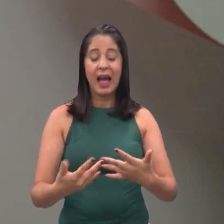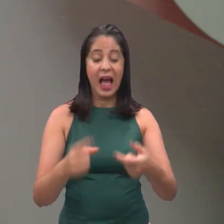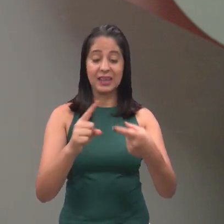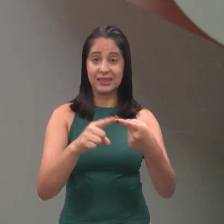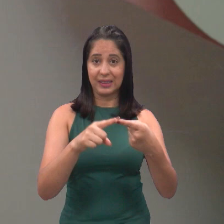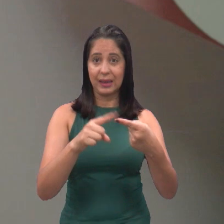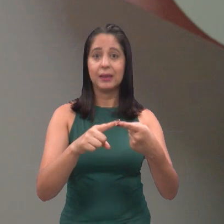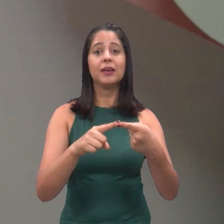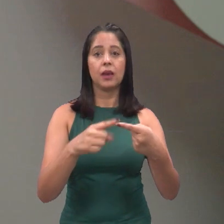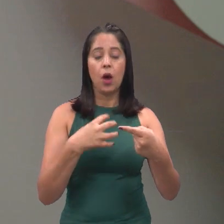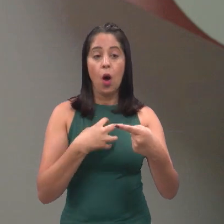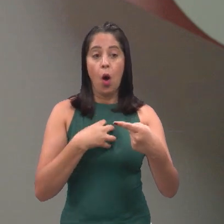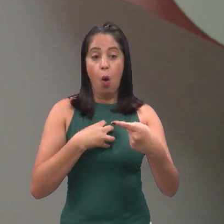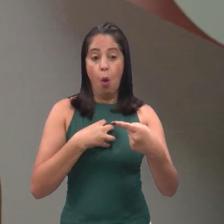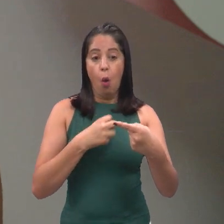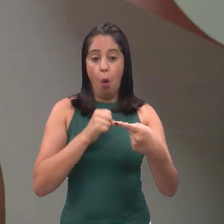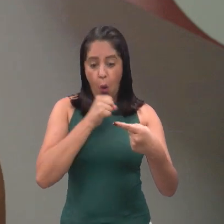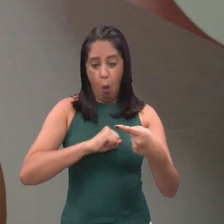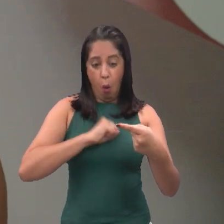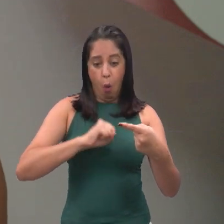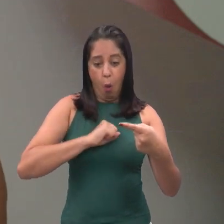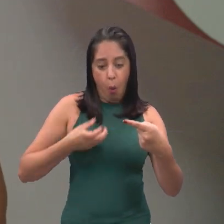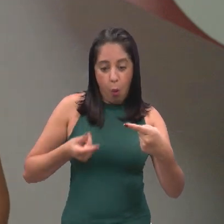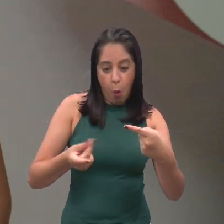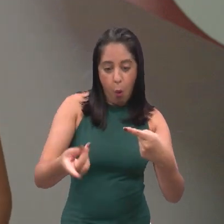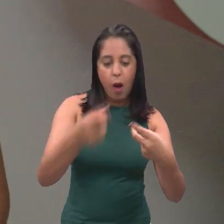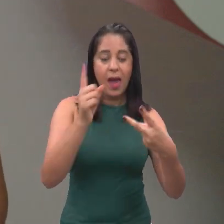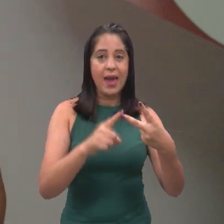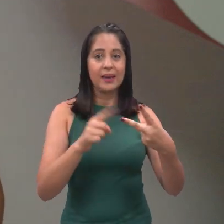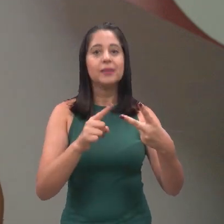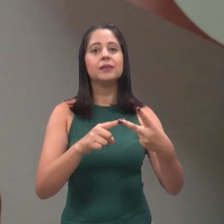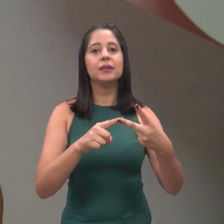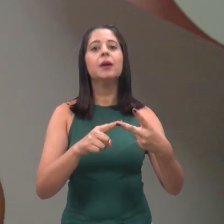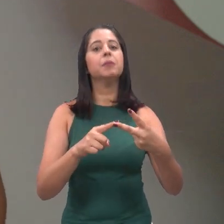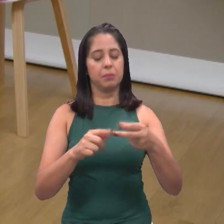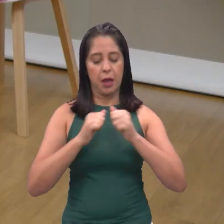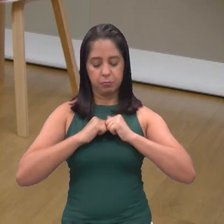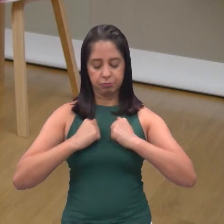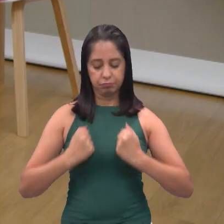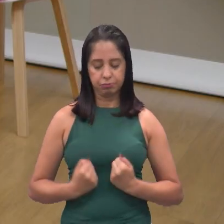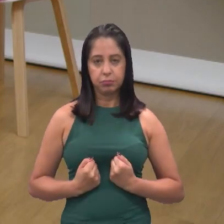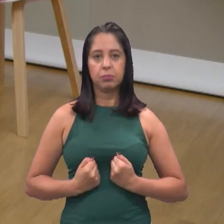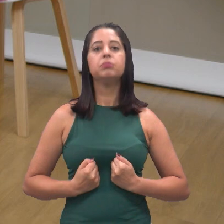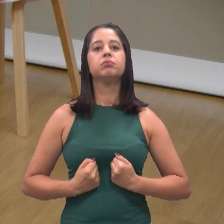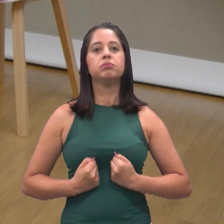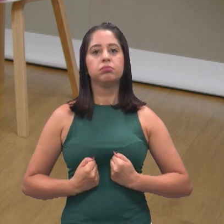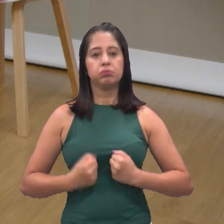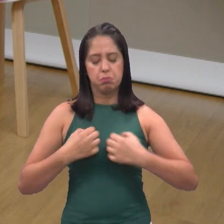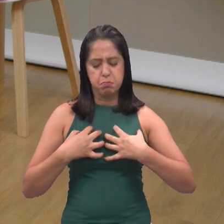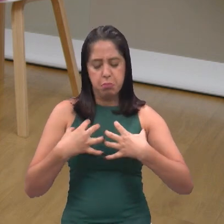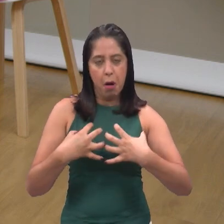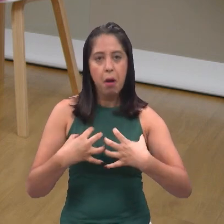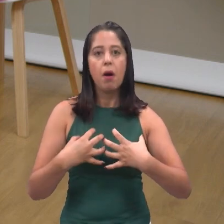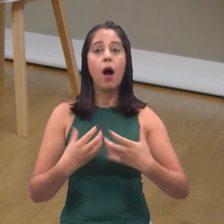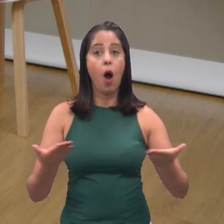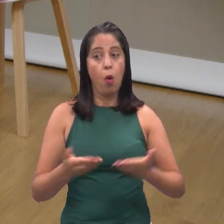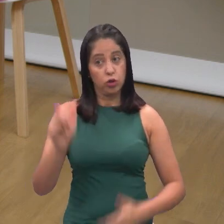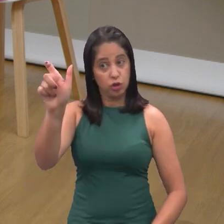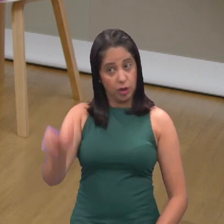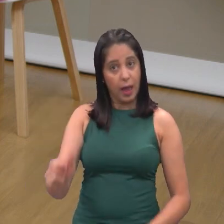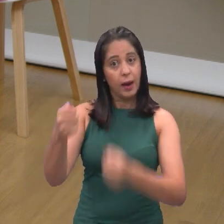e a pneumonia. Para ajudar a gente com informações importantes sobre esse assunto, eu recebo aqui no estúdio